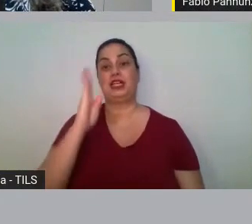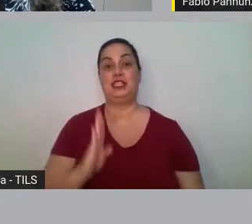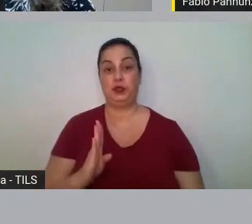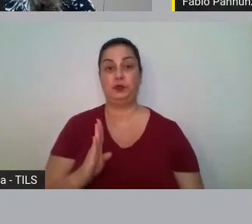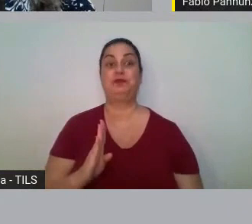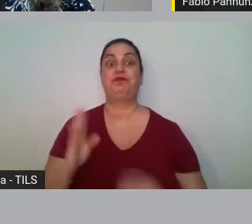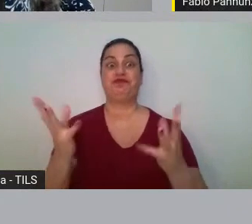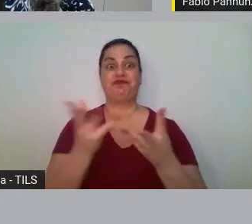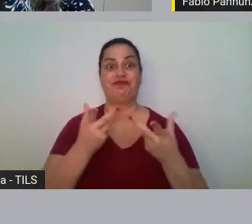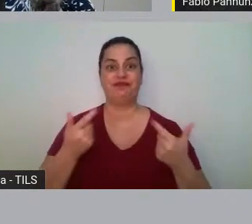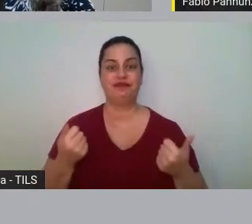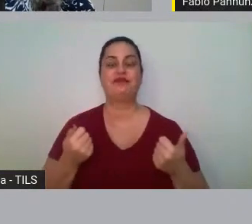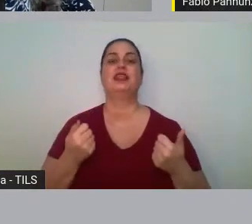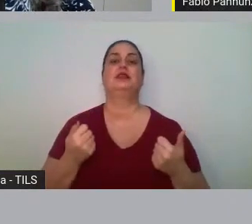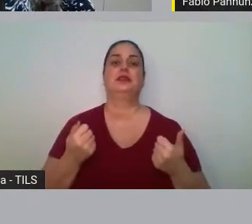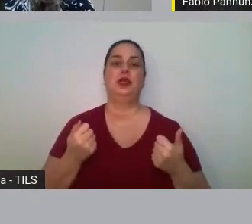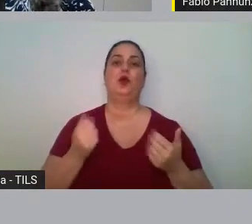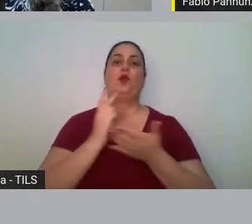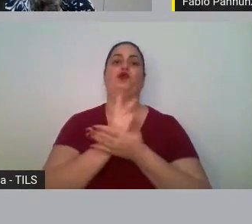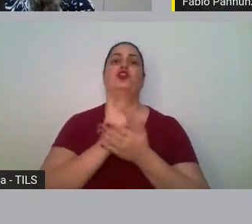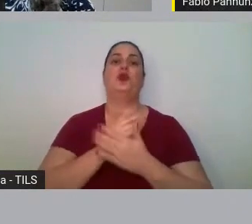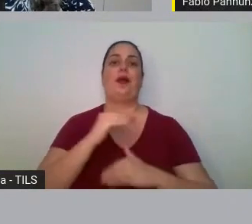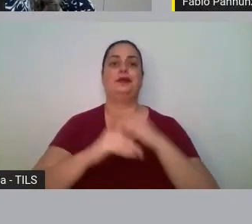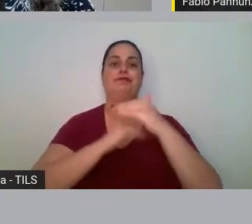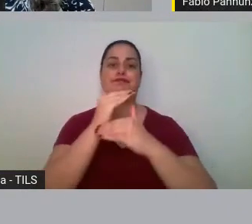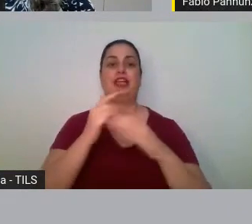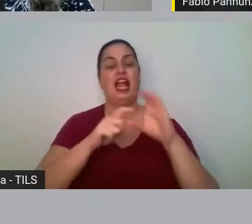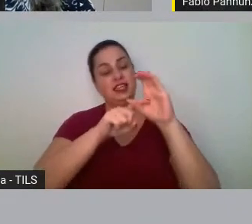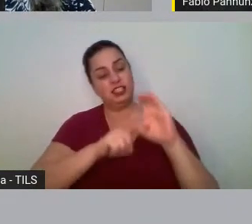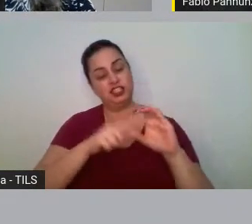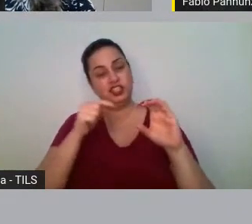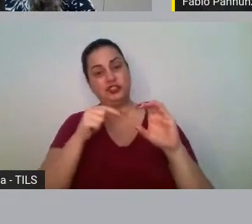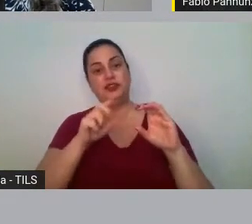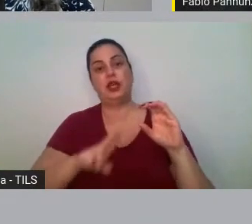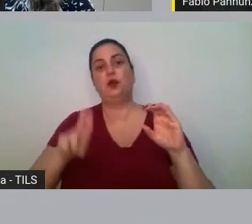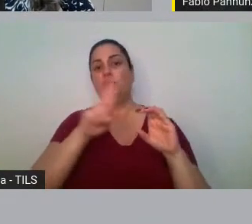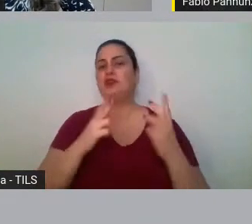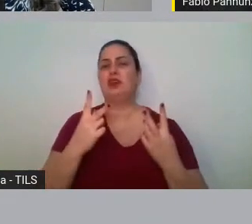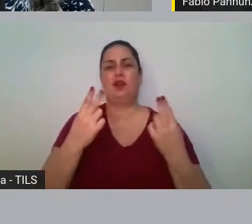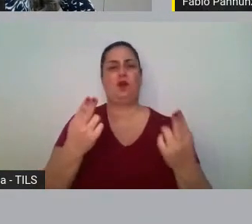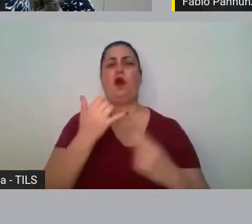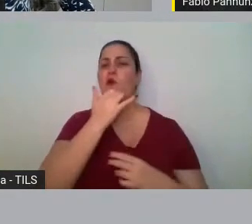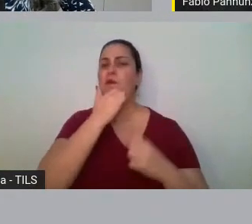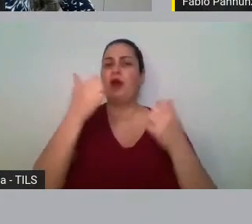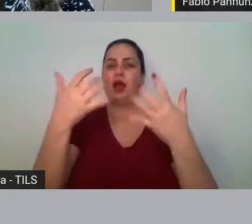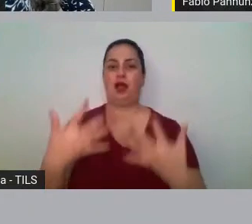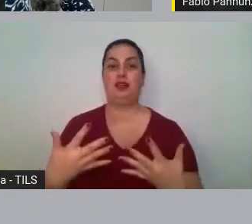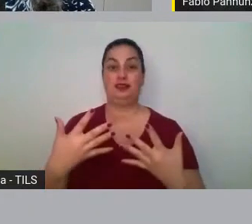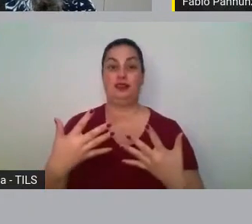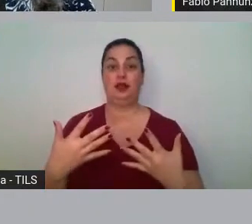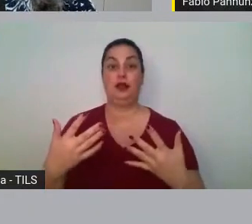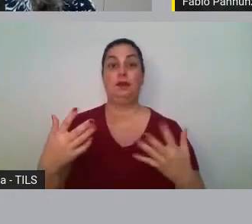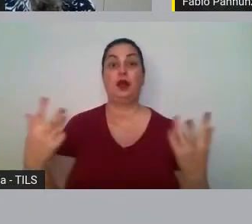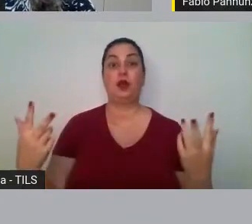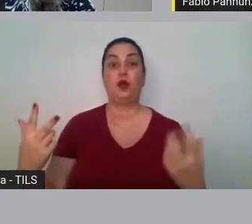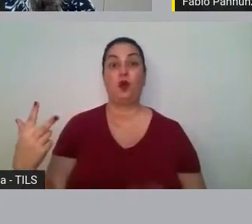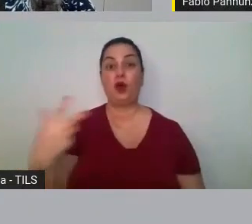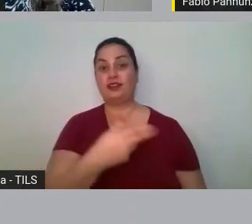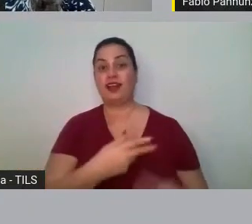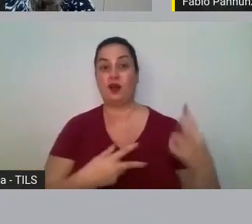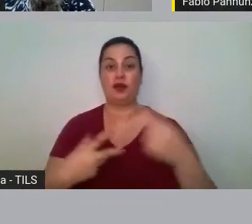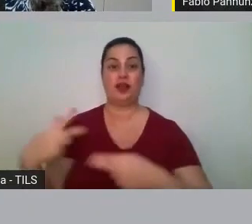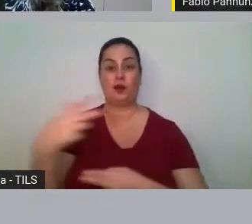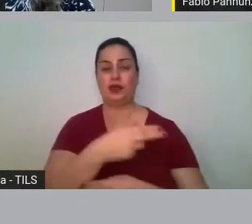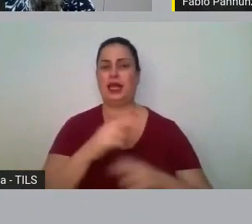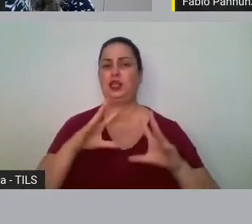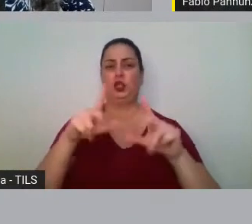A chamada dívida tem sido a justificativa para a negação de todos os nossos direitos sociais. Tem sido a justificativa